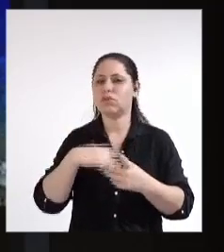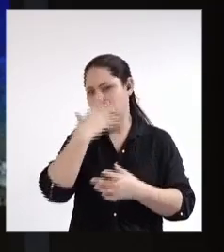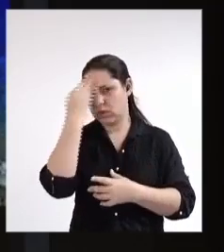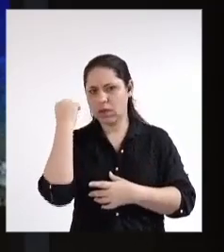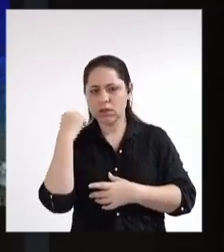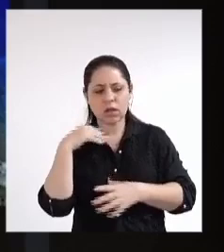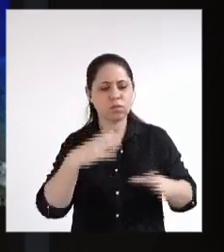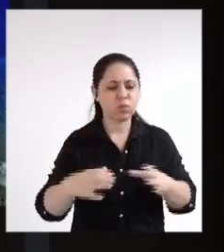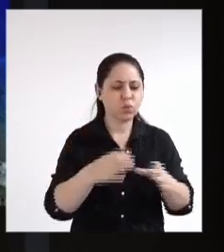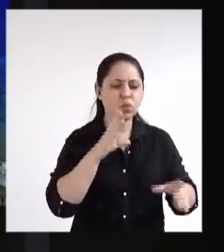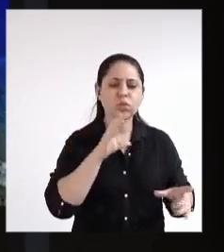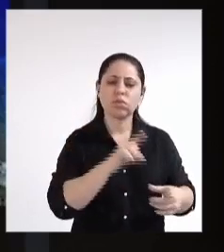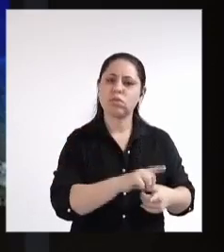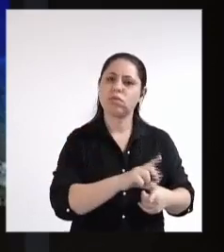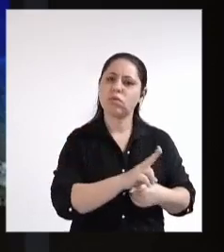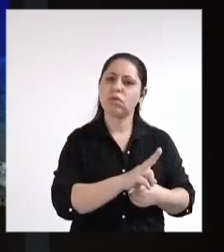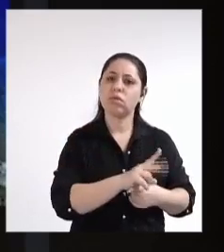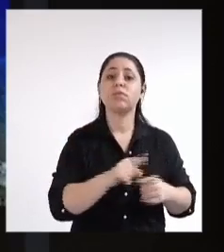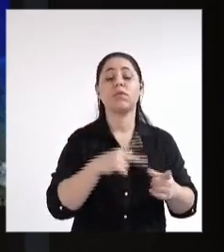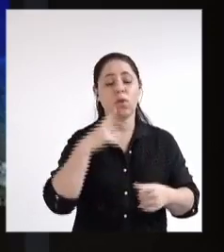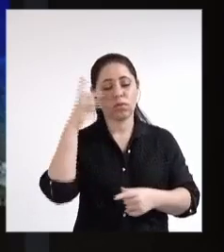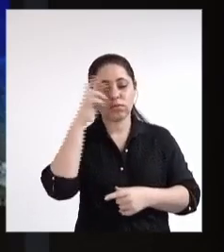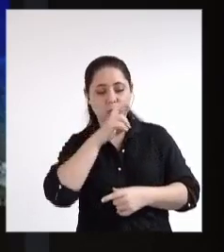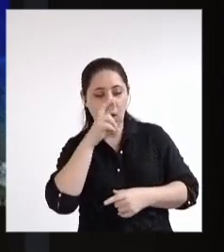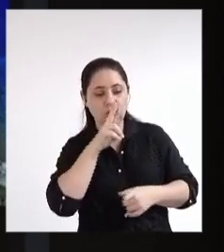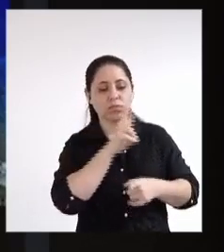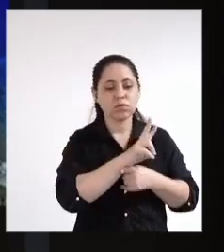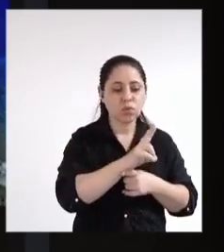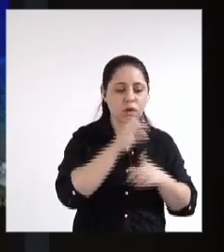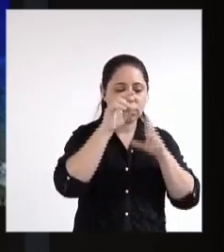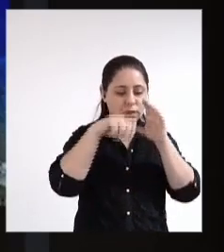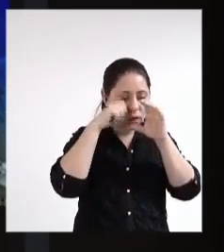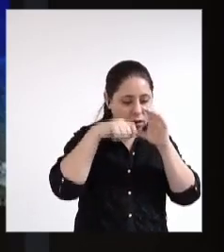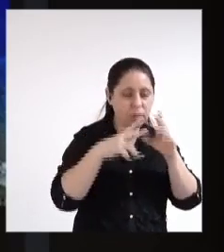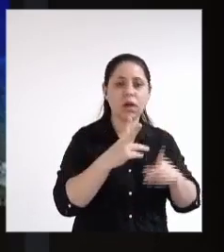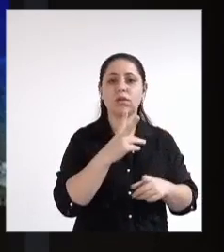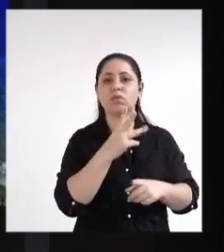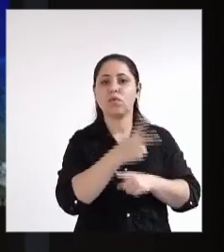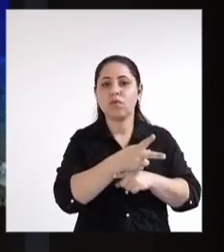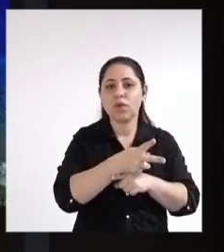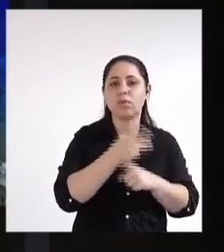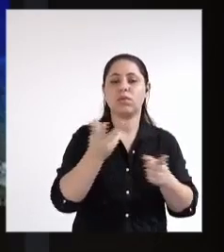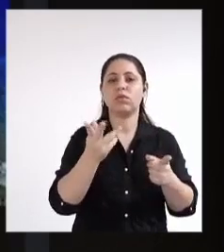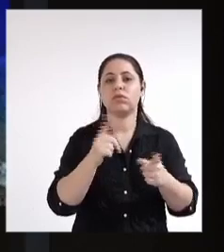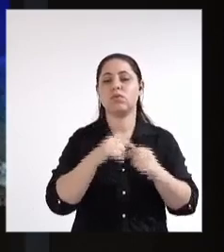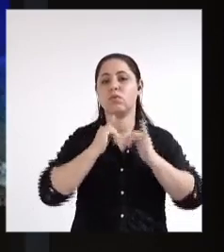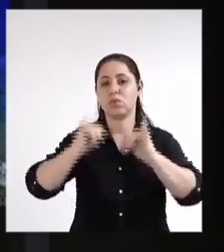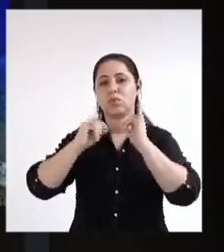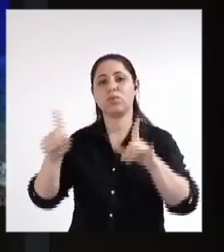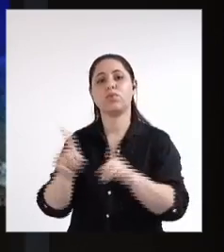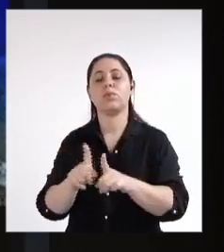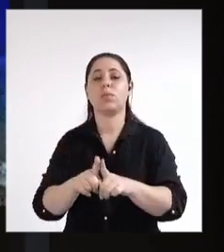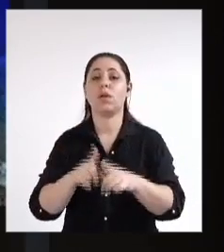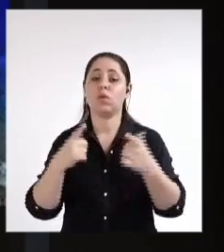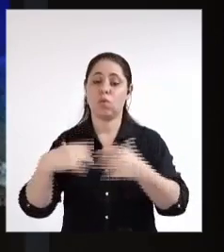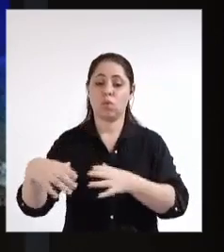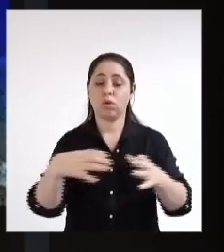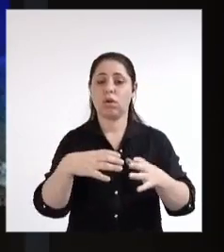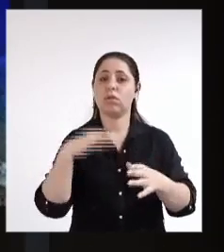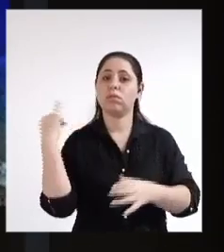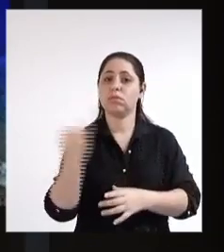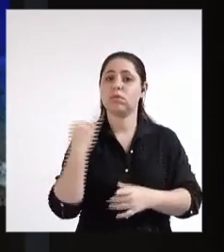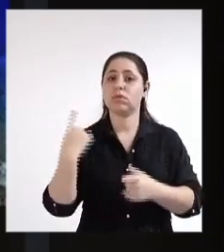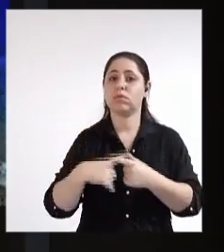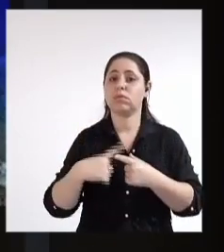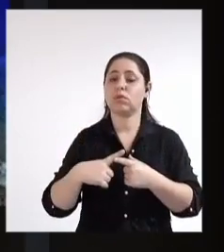nós vamos lá ver estamos fiscalizando filmando divulgando tem algumas coisas que estamos fazendo nessa área também mas agora é muito importante para nós porque